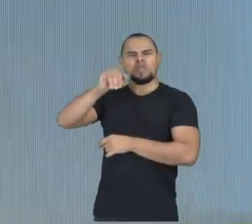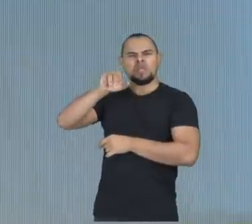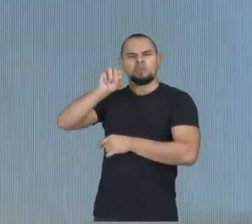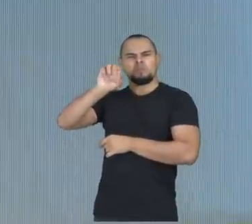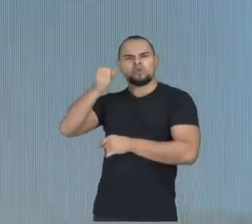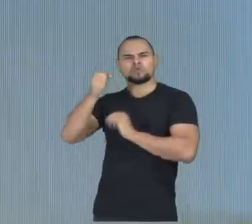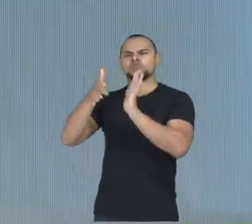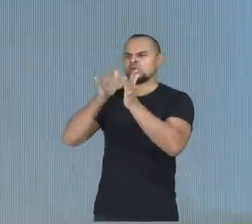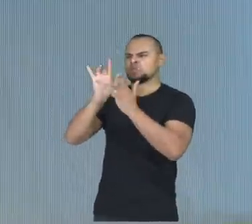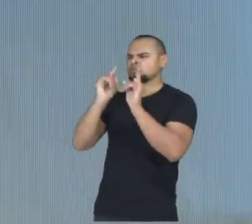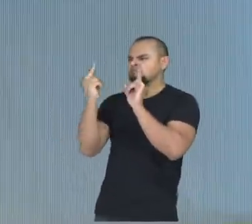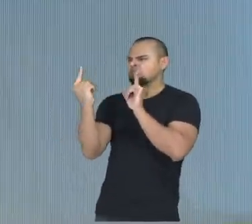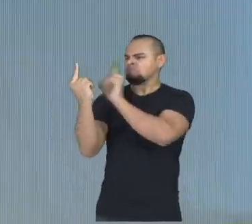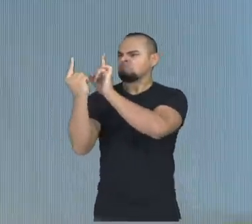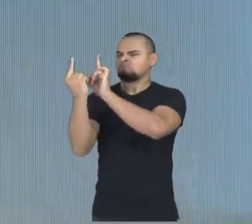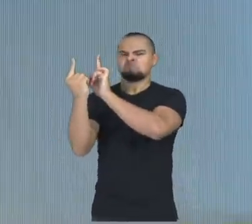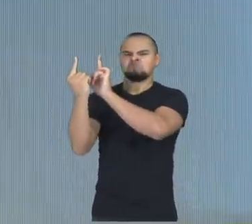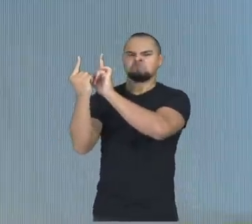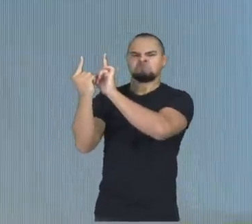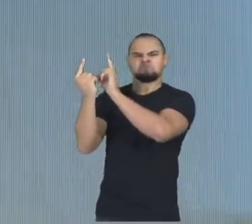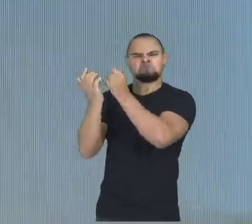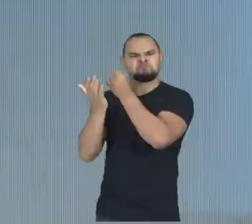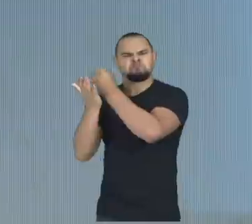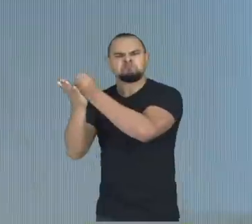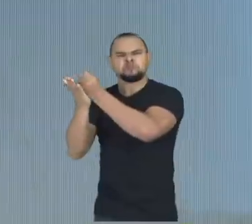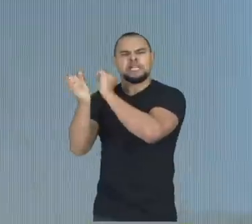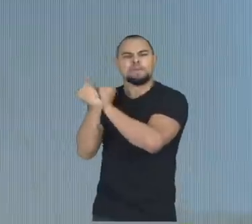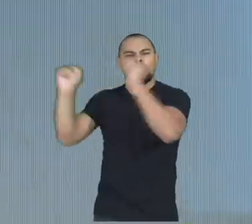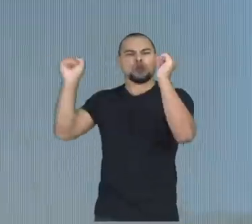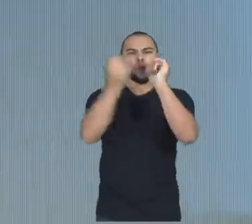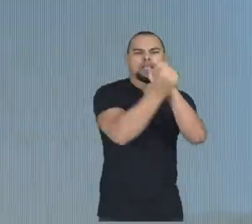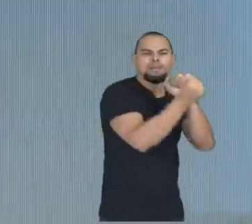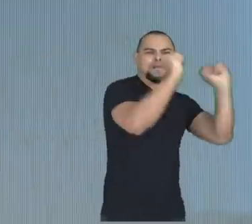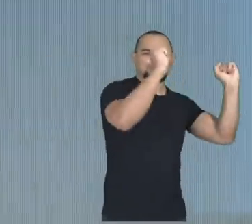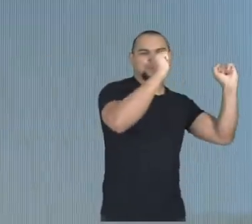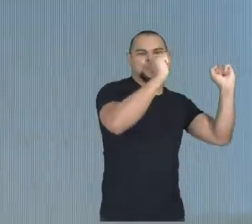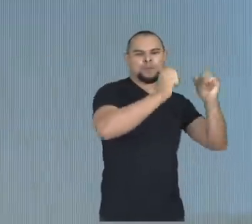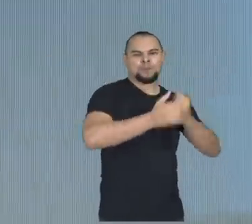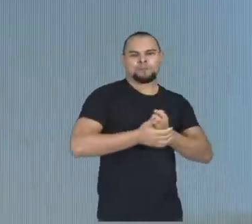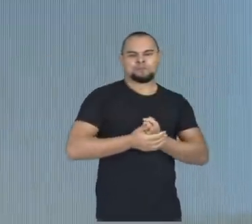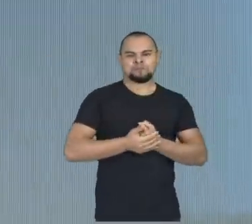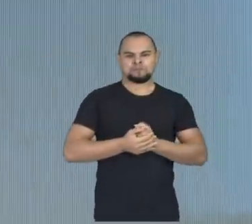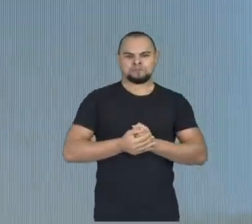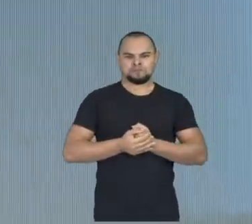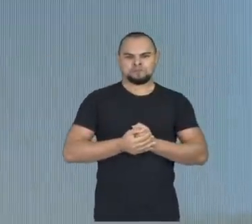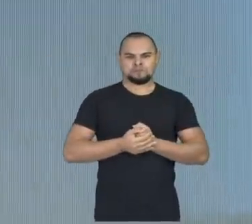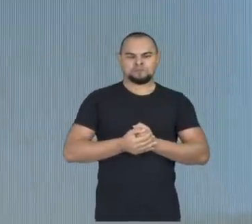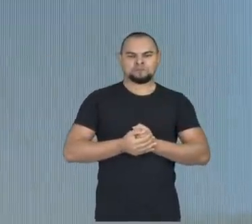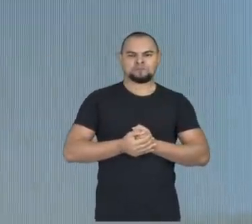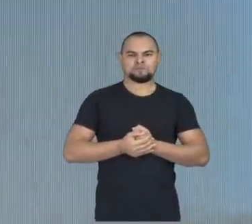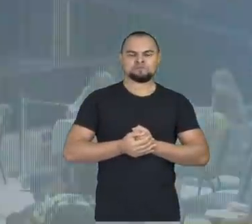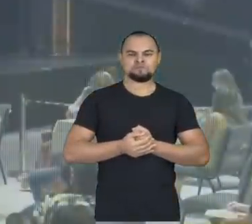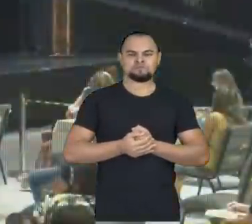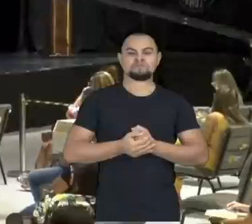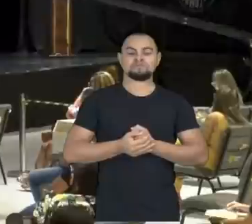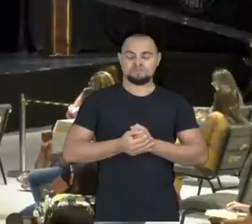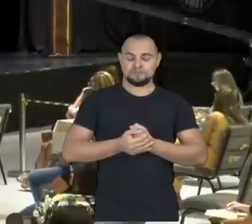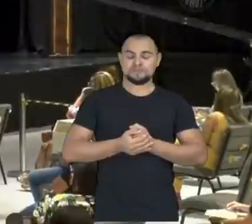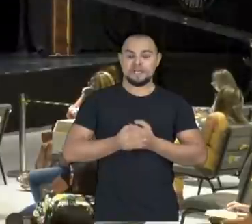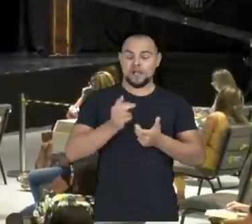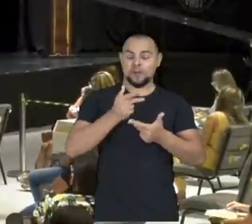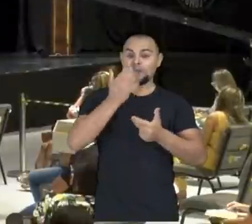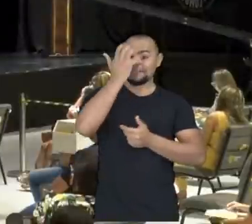destruiu. E quebrou. Aleluia! Não brinque não, meu amigo, que o negócio é